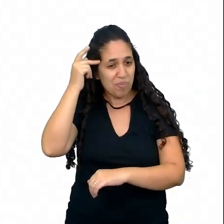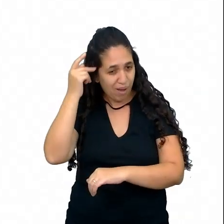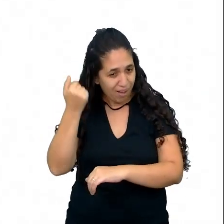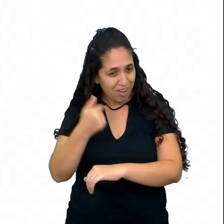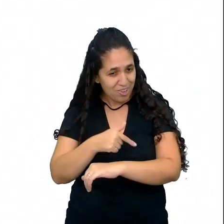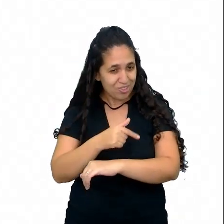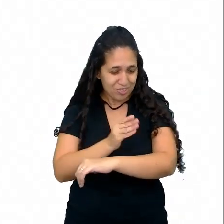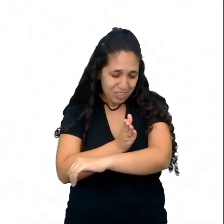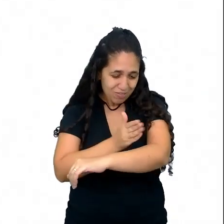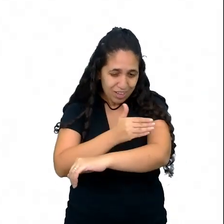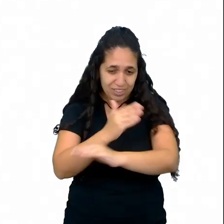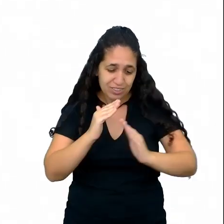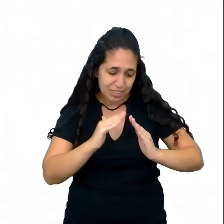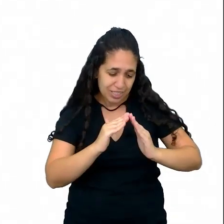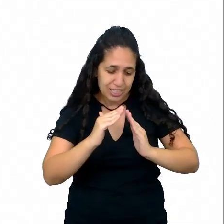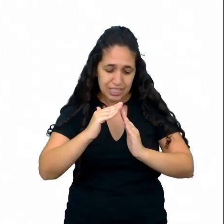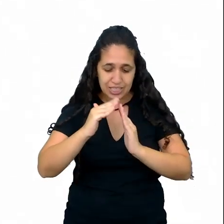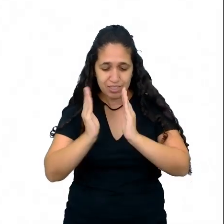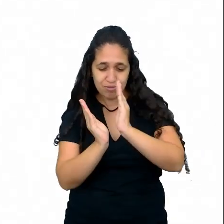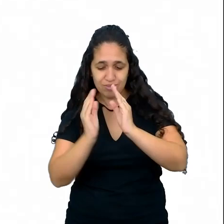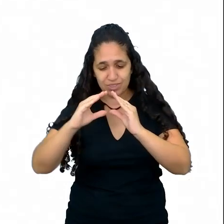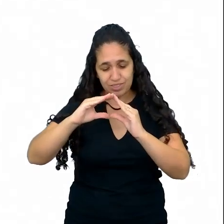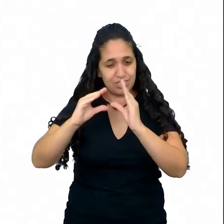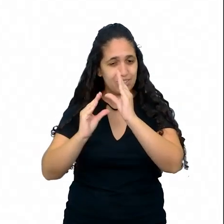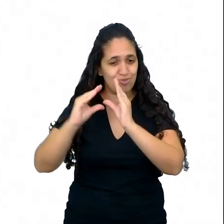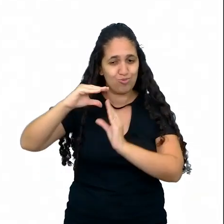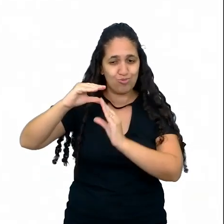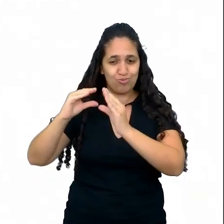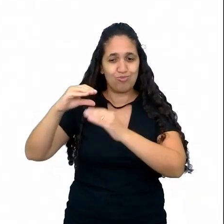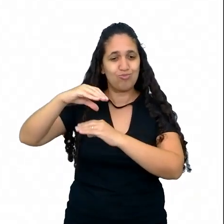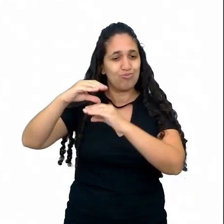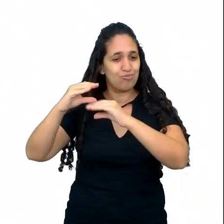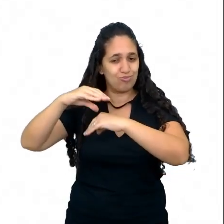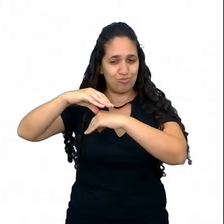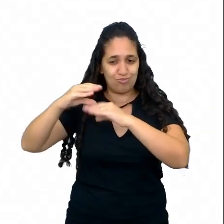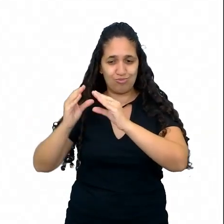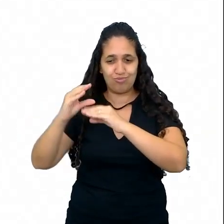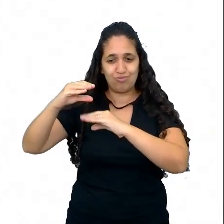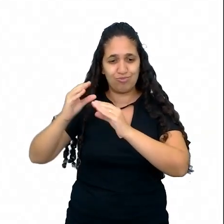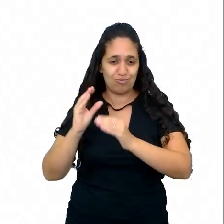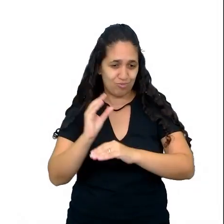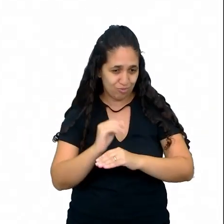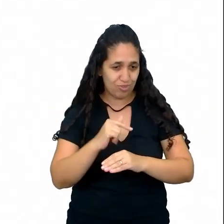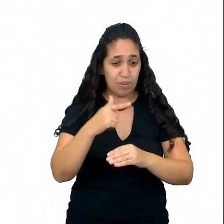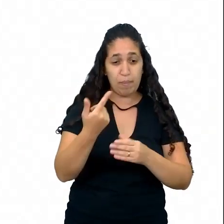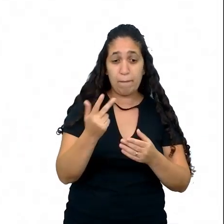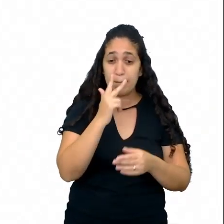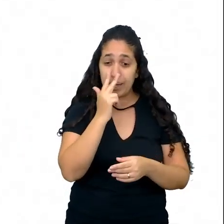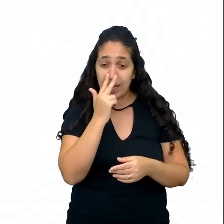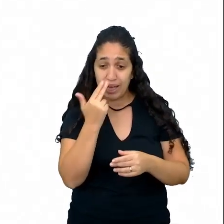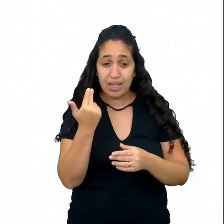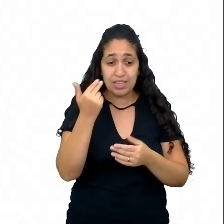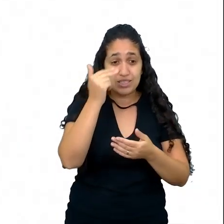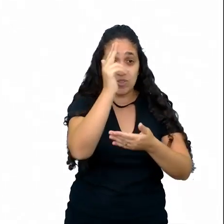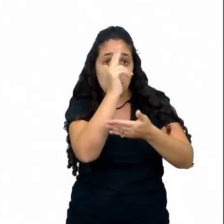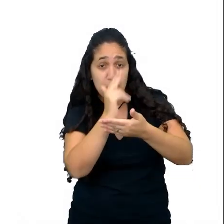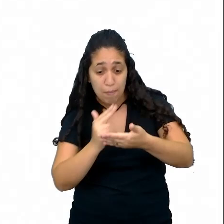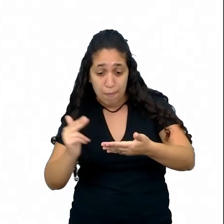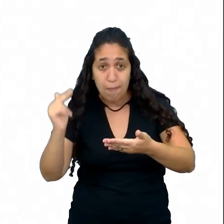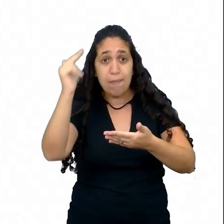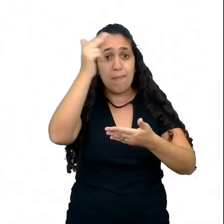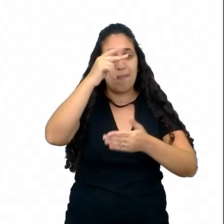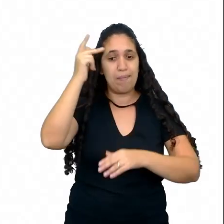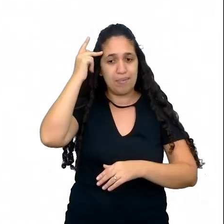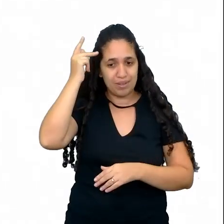formadas por pequenos triângulos. Quando eles se juntam, esses triângulos, ele forma para a gente o mapa de São Paulo. E se a gente olhar os padrões do mapa de São